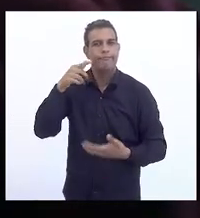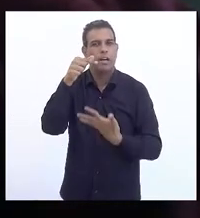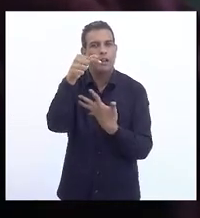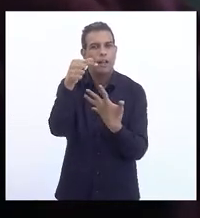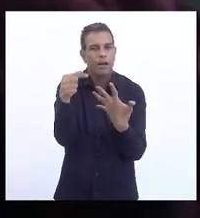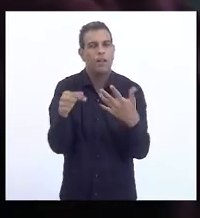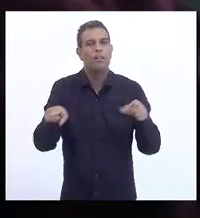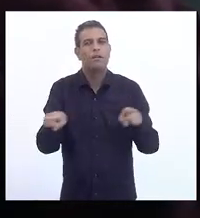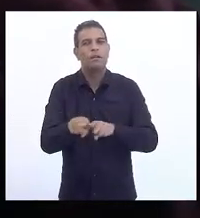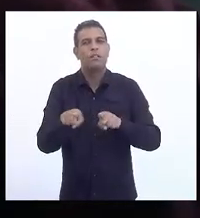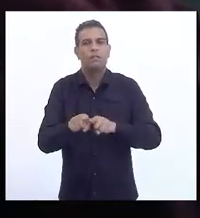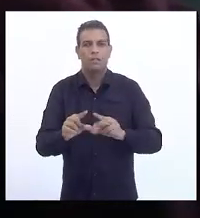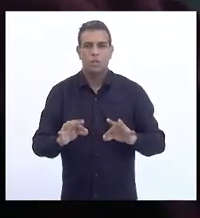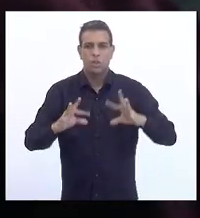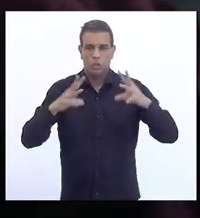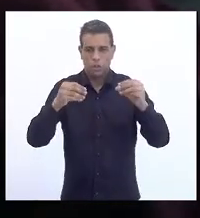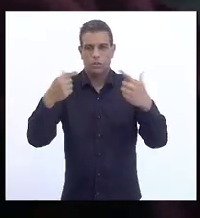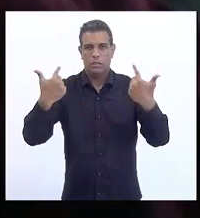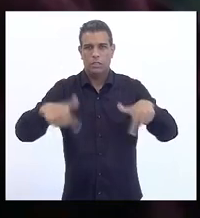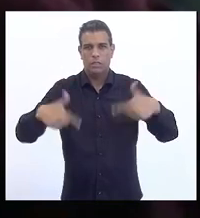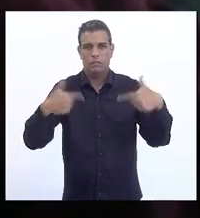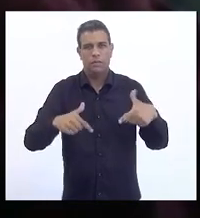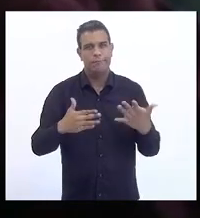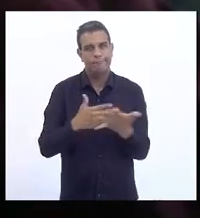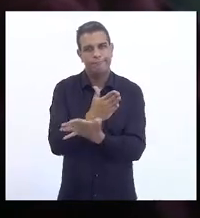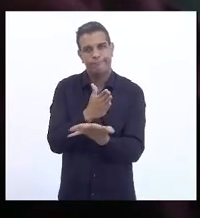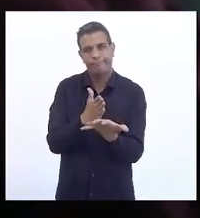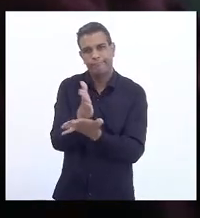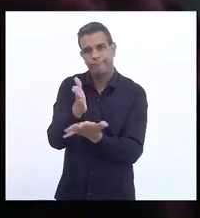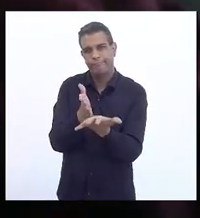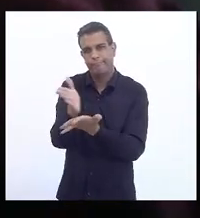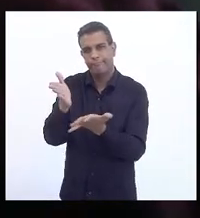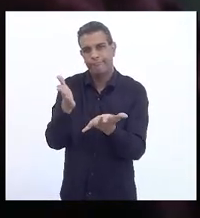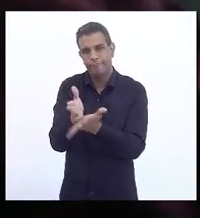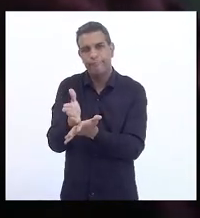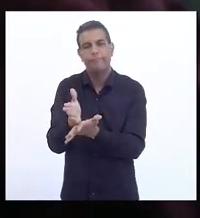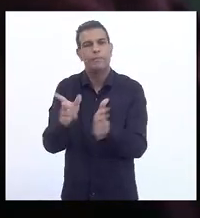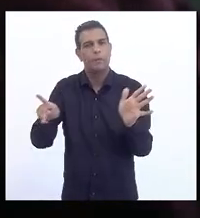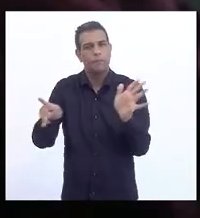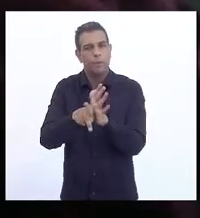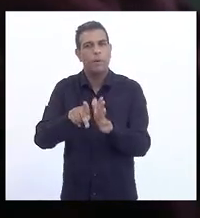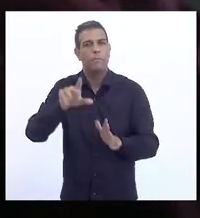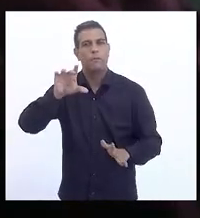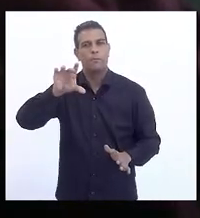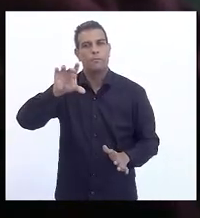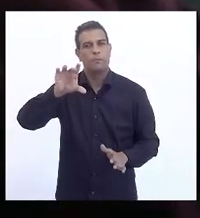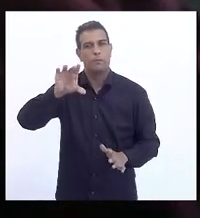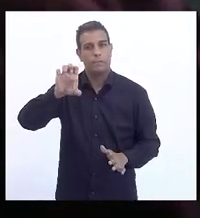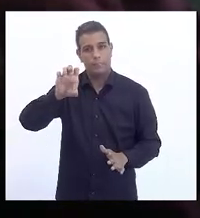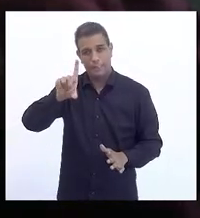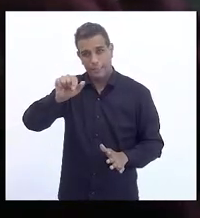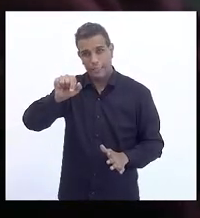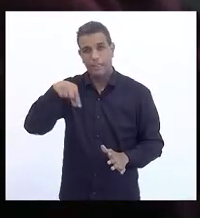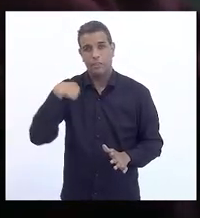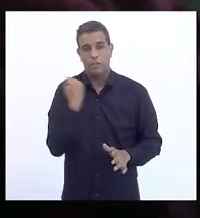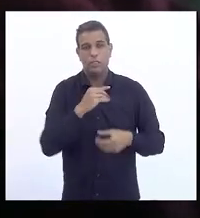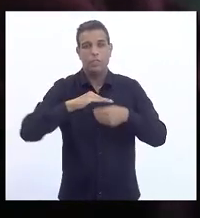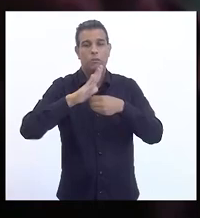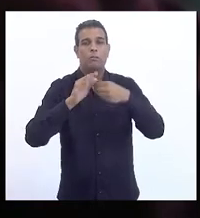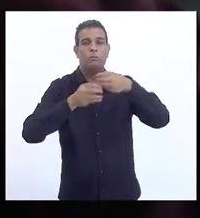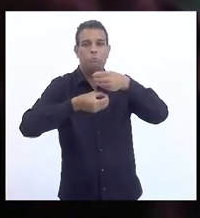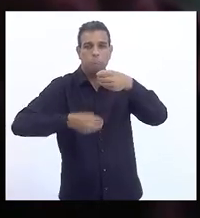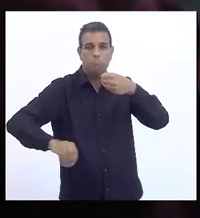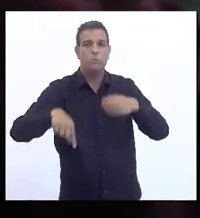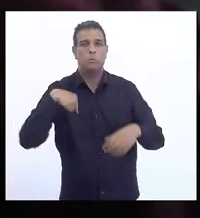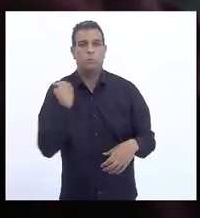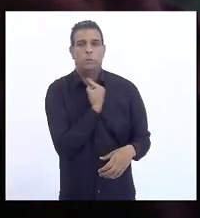saudar todas as trabalhadoras e trabalhadores da SEDAI, dizer que saneamento é saúde, é vida, né?